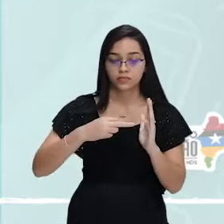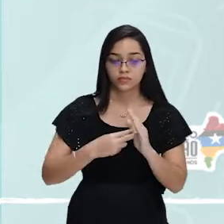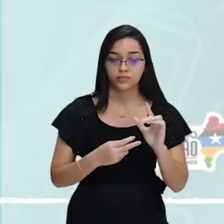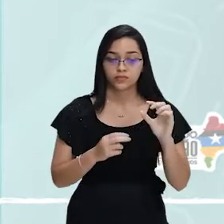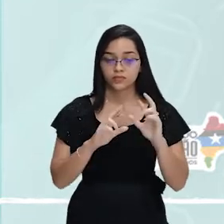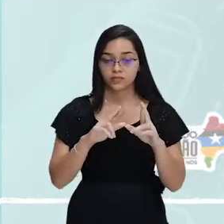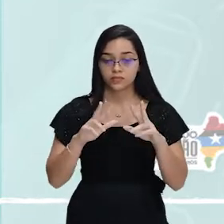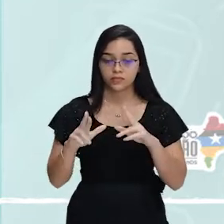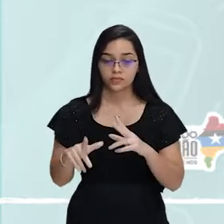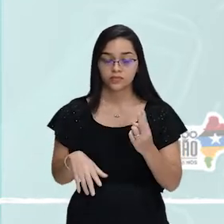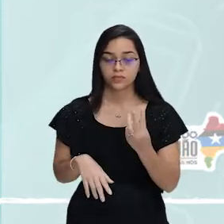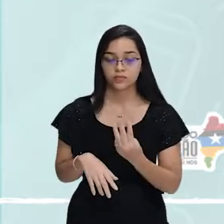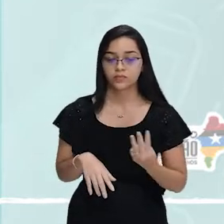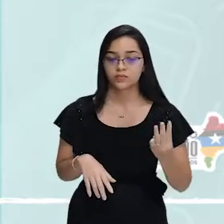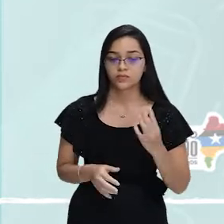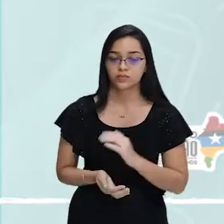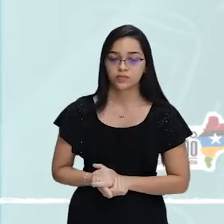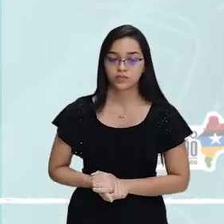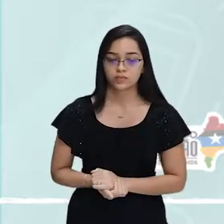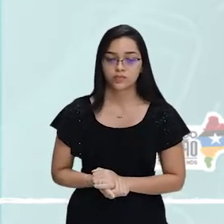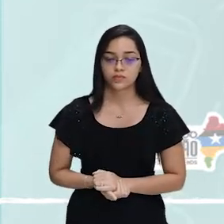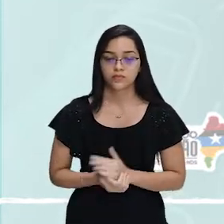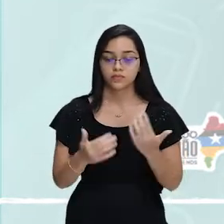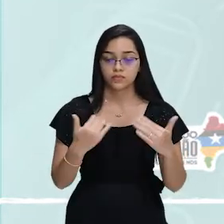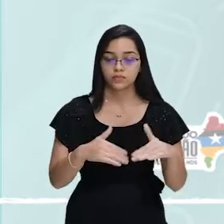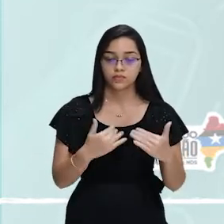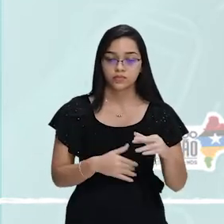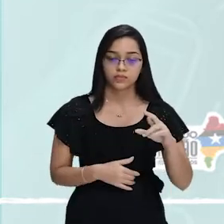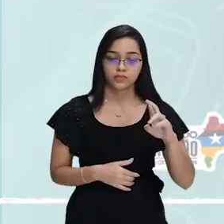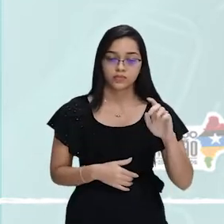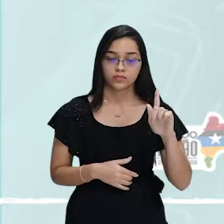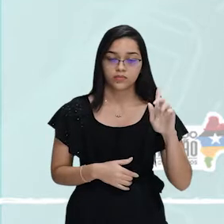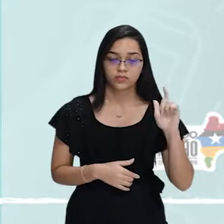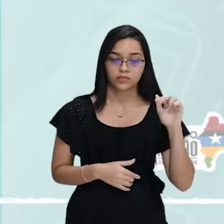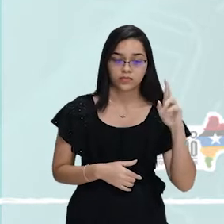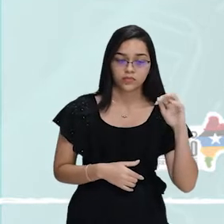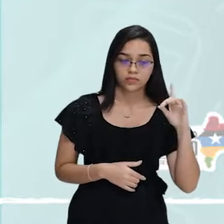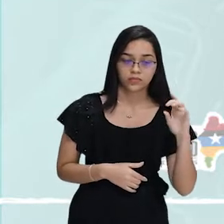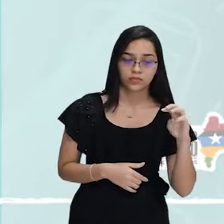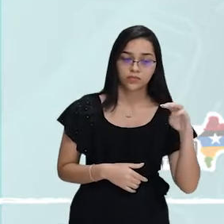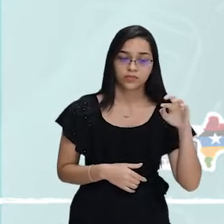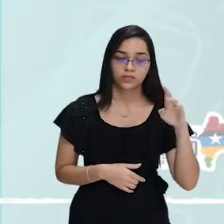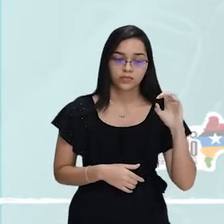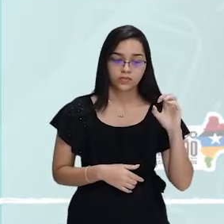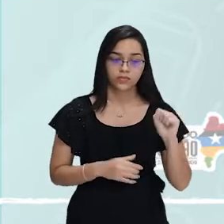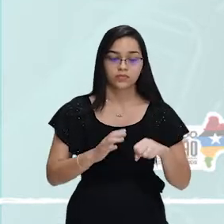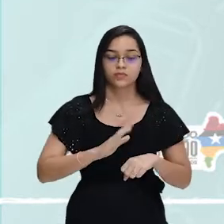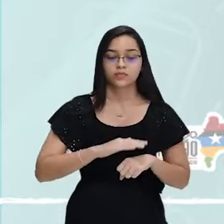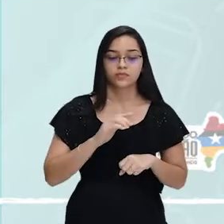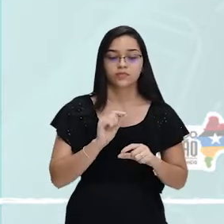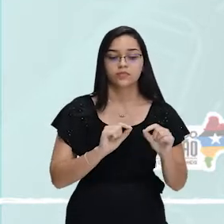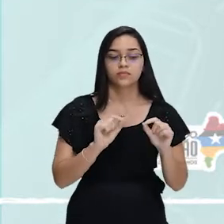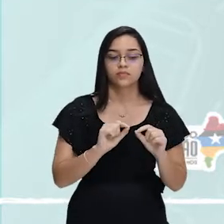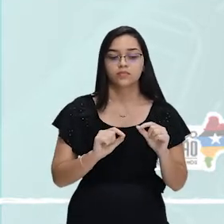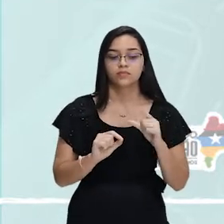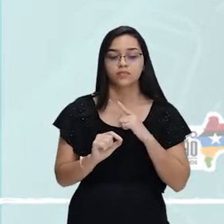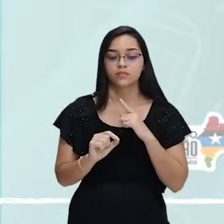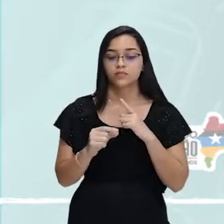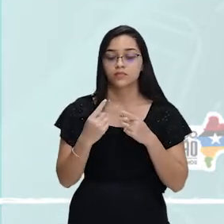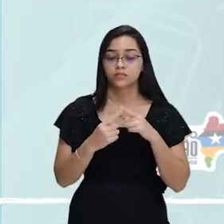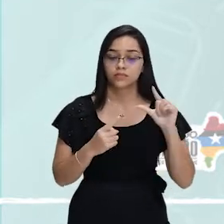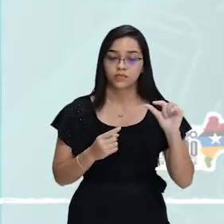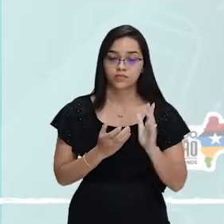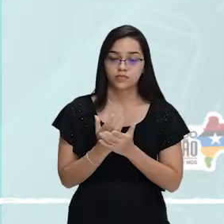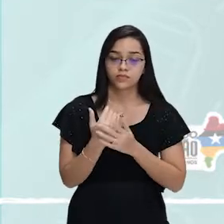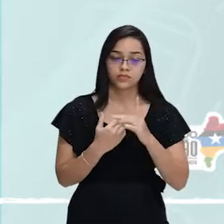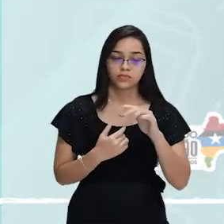seja, menor a diferença entre eles. Logo, como a prova é de regularidade, Marco foi classificado, pois